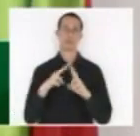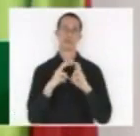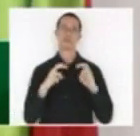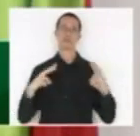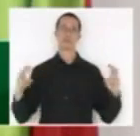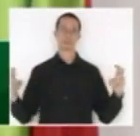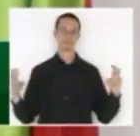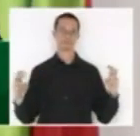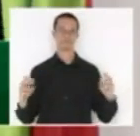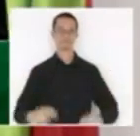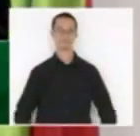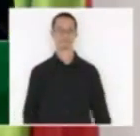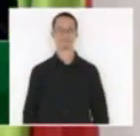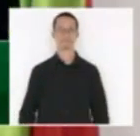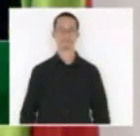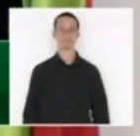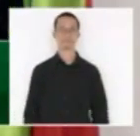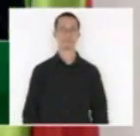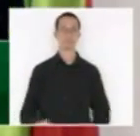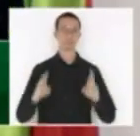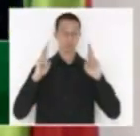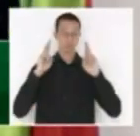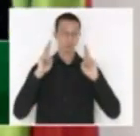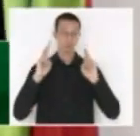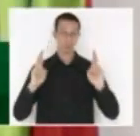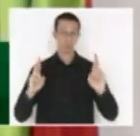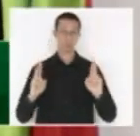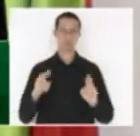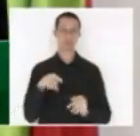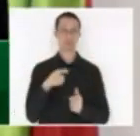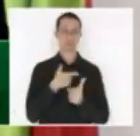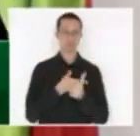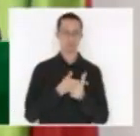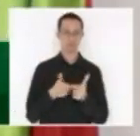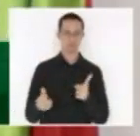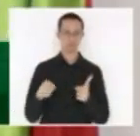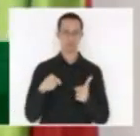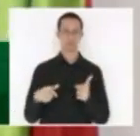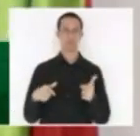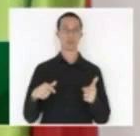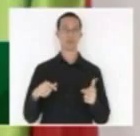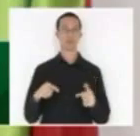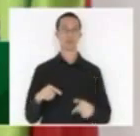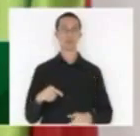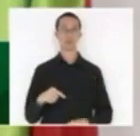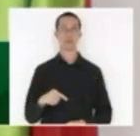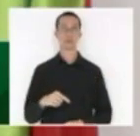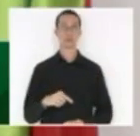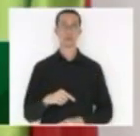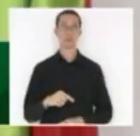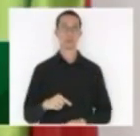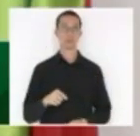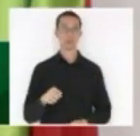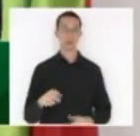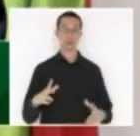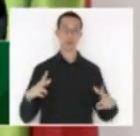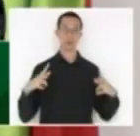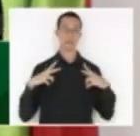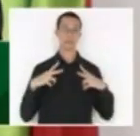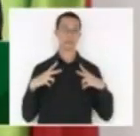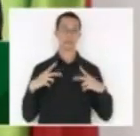gente espera que esse problema privado, digo privado porque a empresa